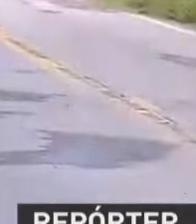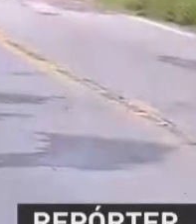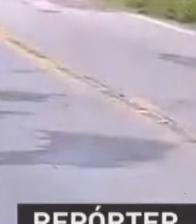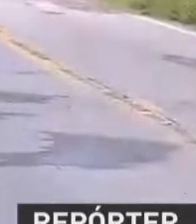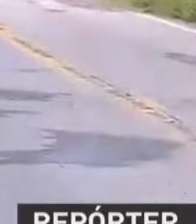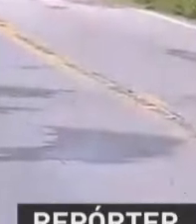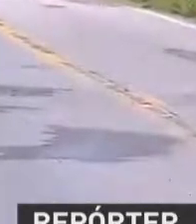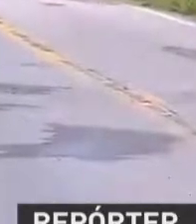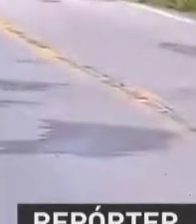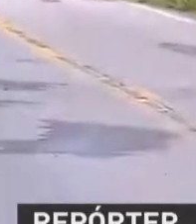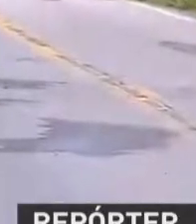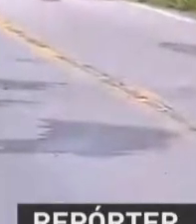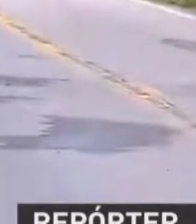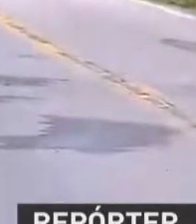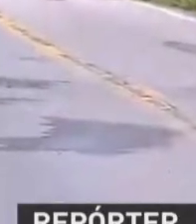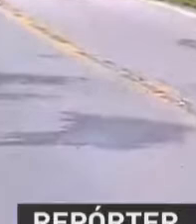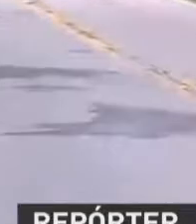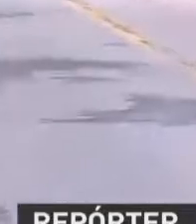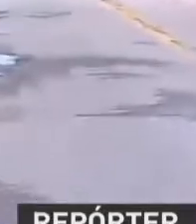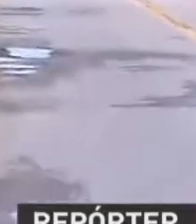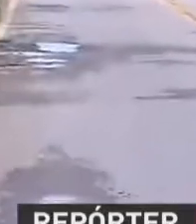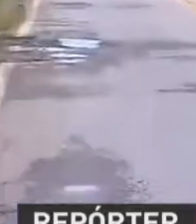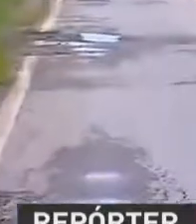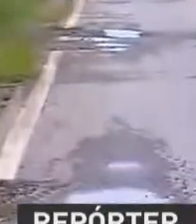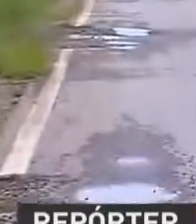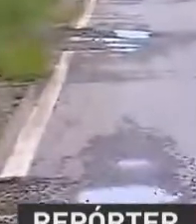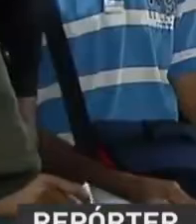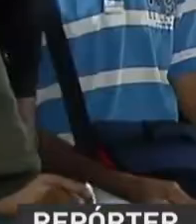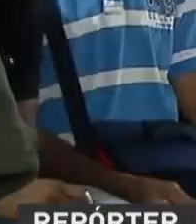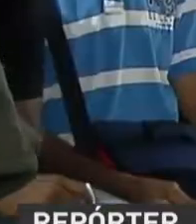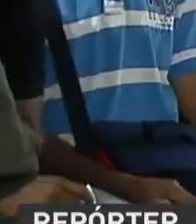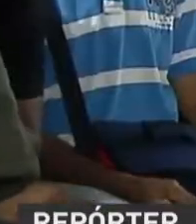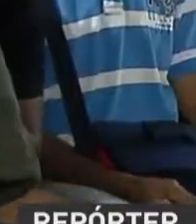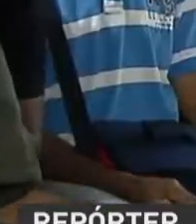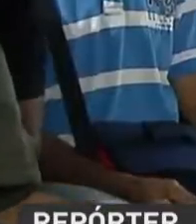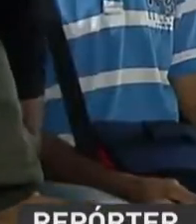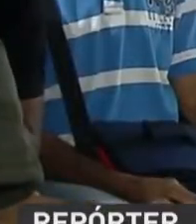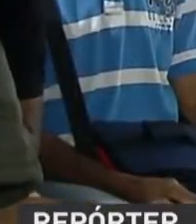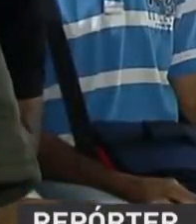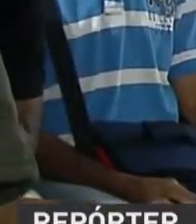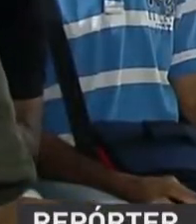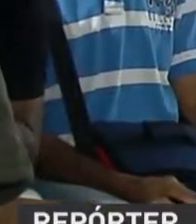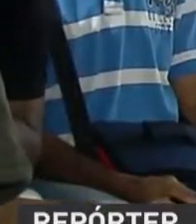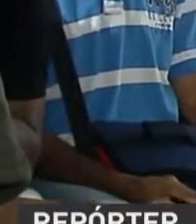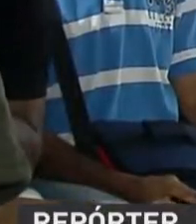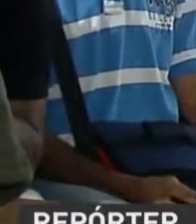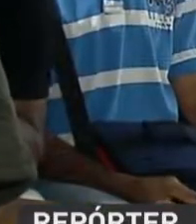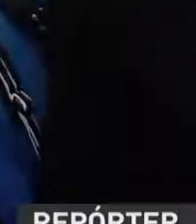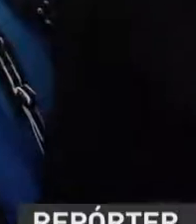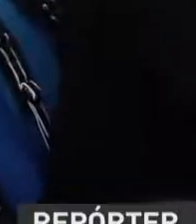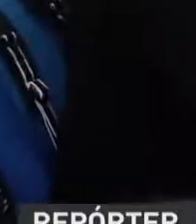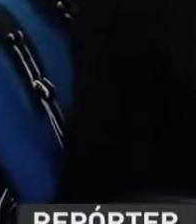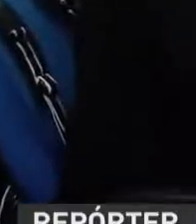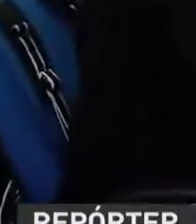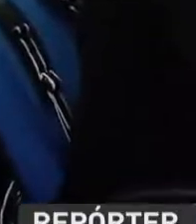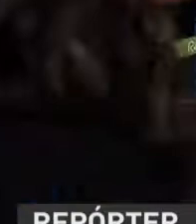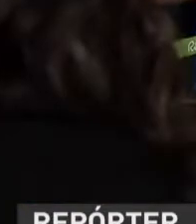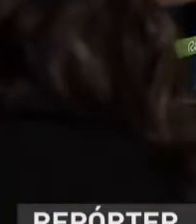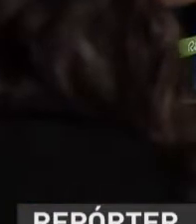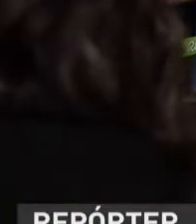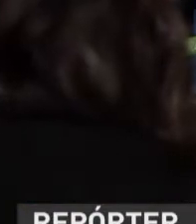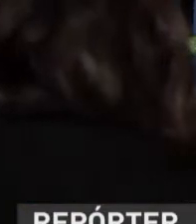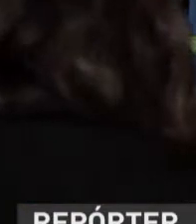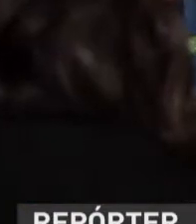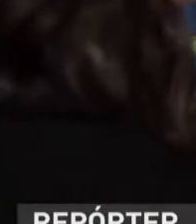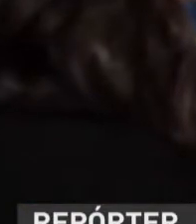muitos dos que deixam a venezuela e migram para o brasil procuram aqui um serviço precioso à saúde a